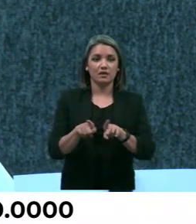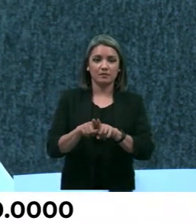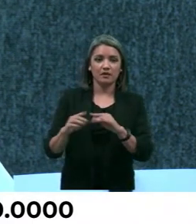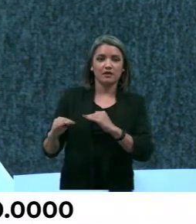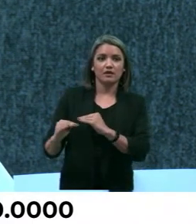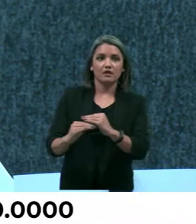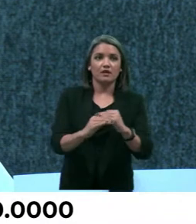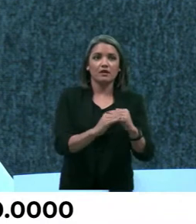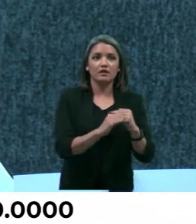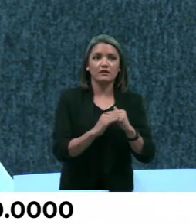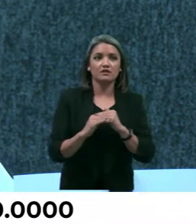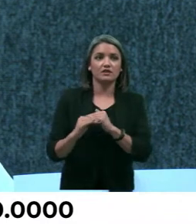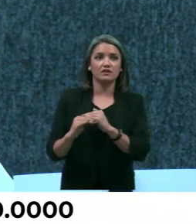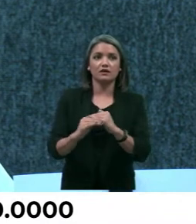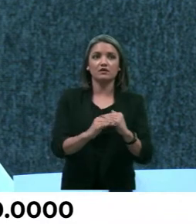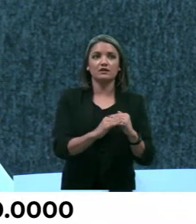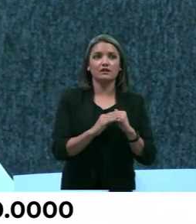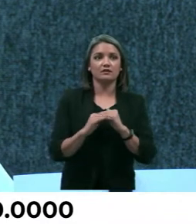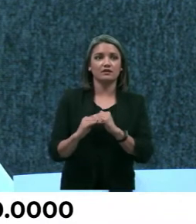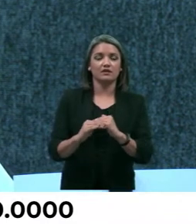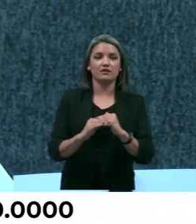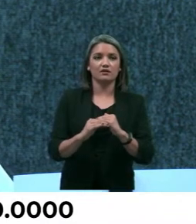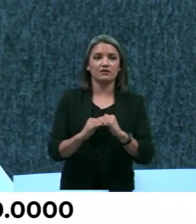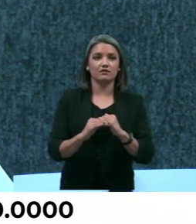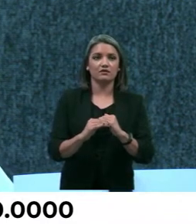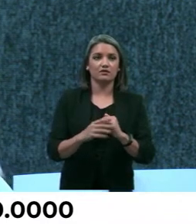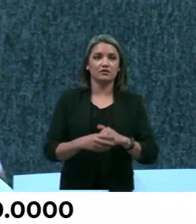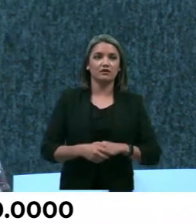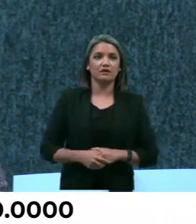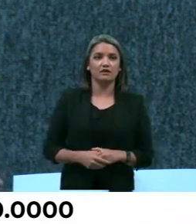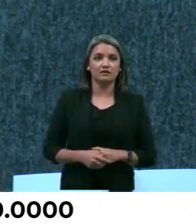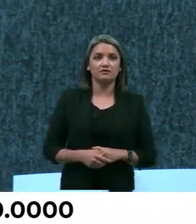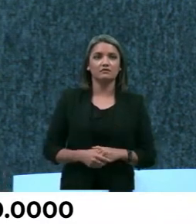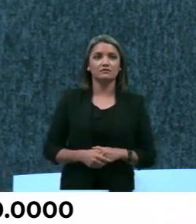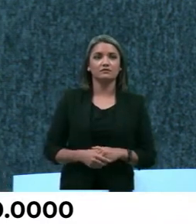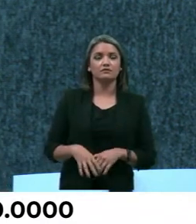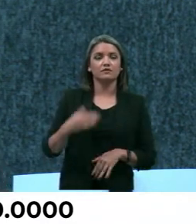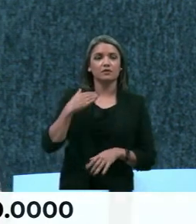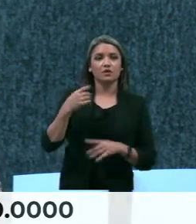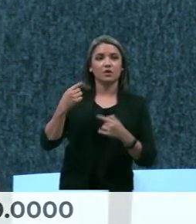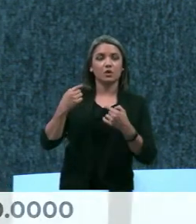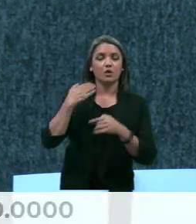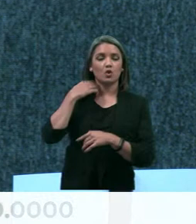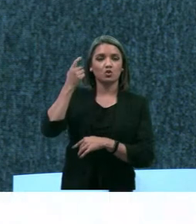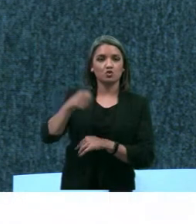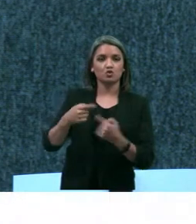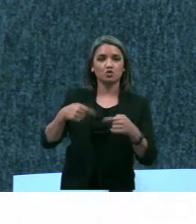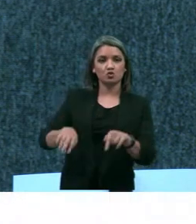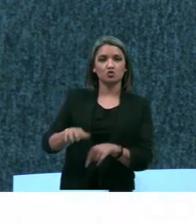votos, contra o juiz de direito Fabrício Vasconcelos Maza.